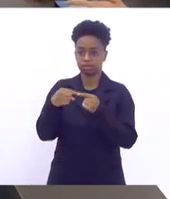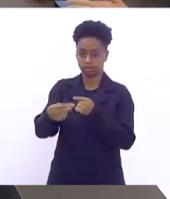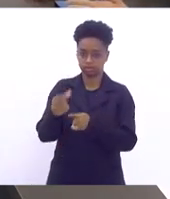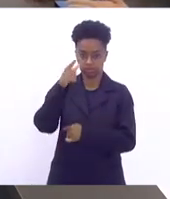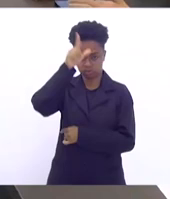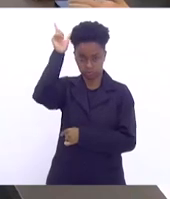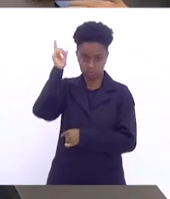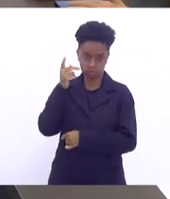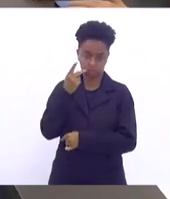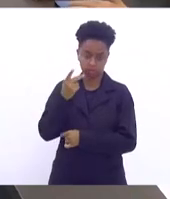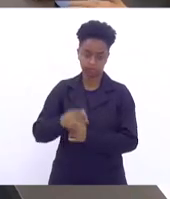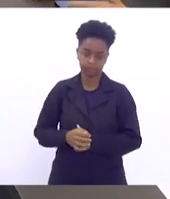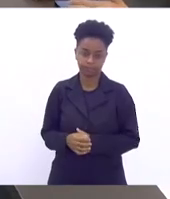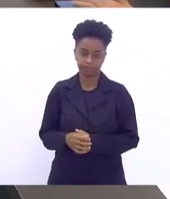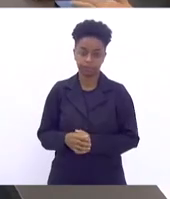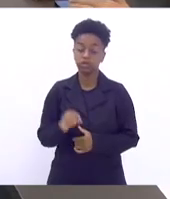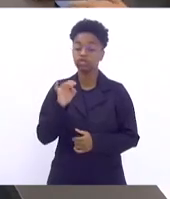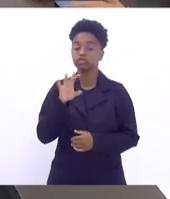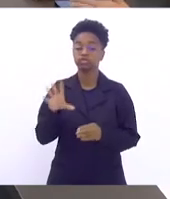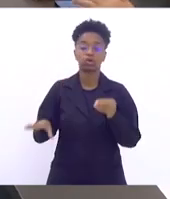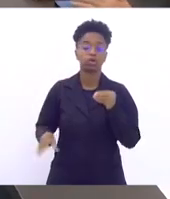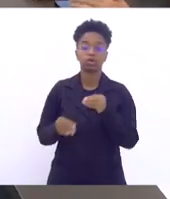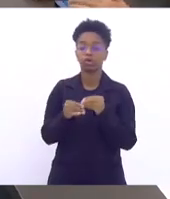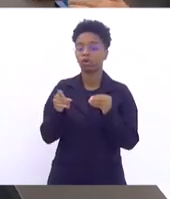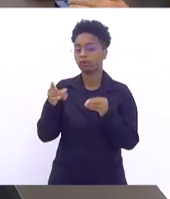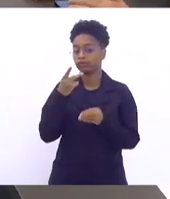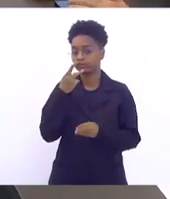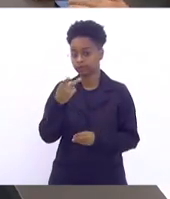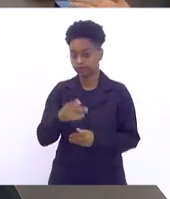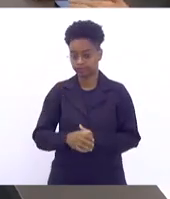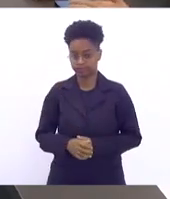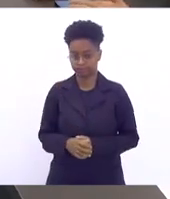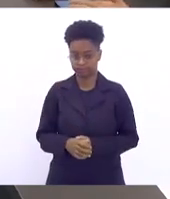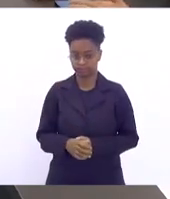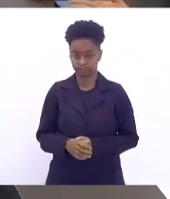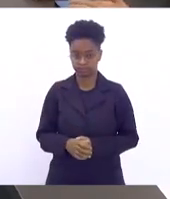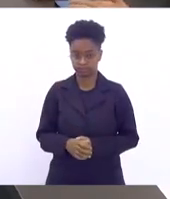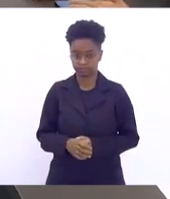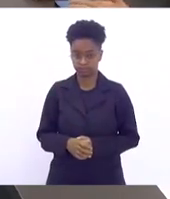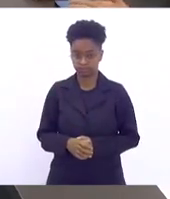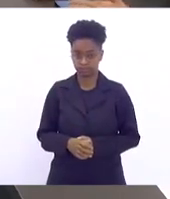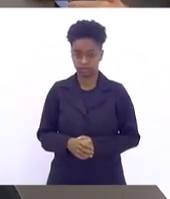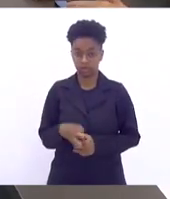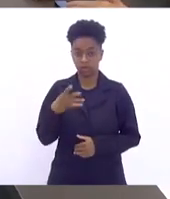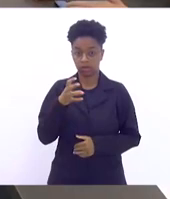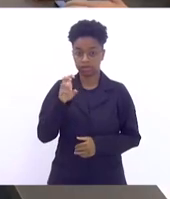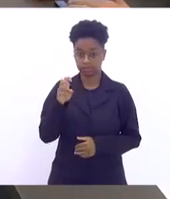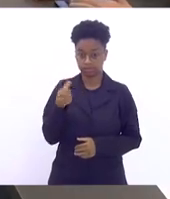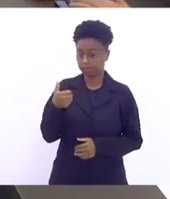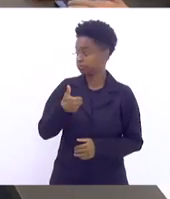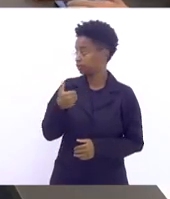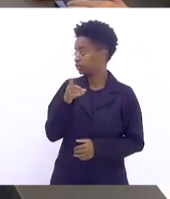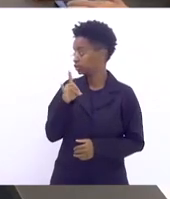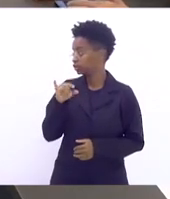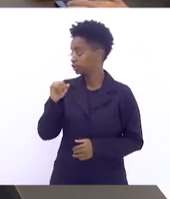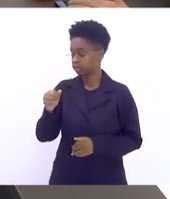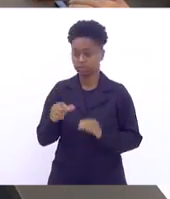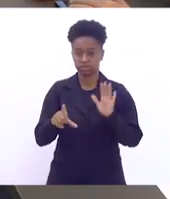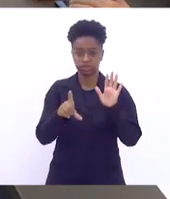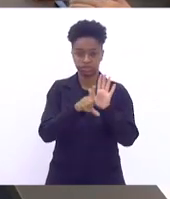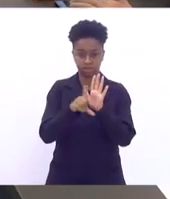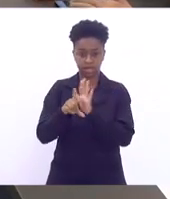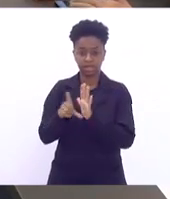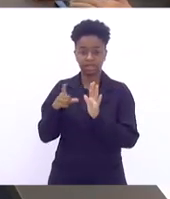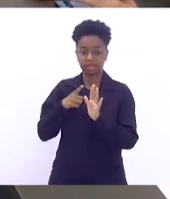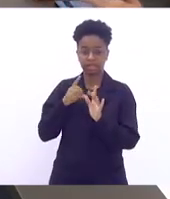mas só para completar a fala de vossa excelência nos 45 primeiros dias dessa legislatura foram três